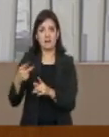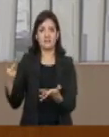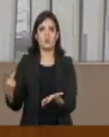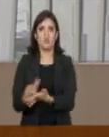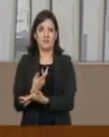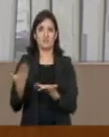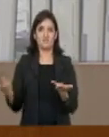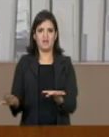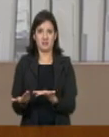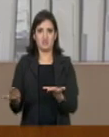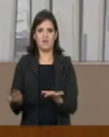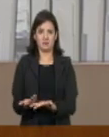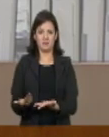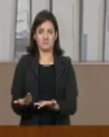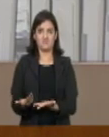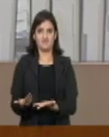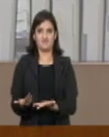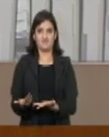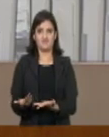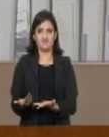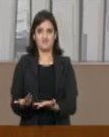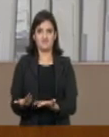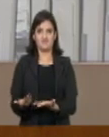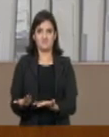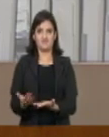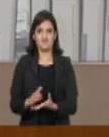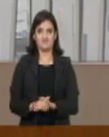de 27 de janeiro de